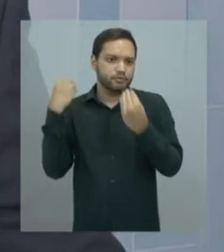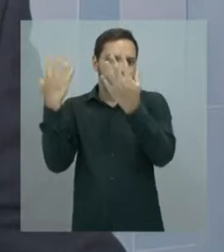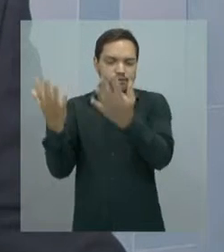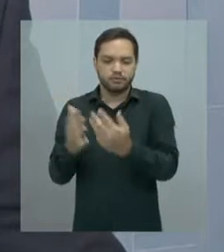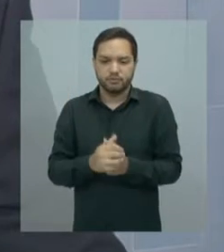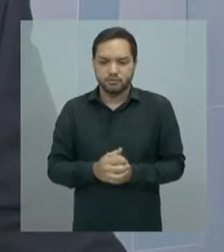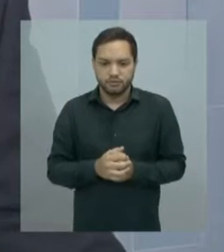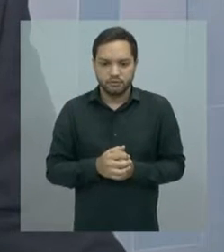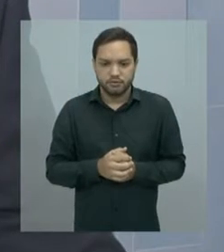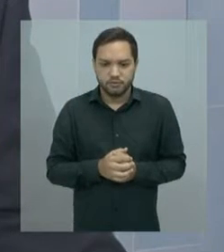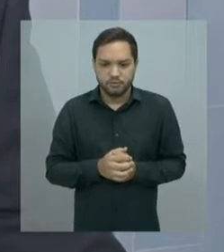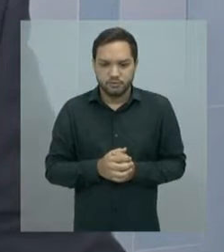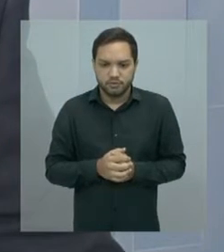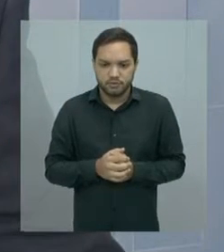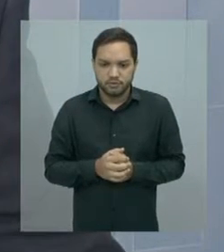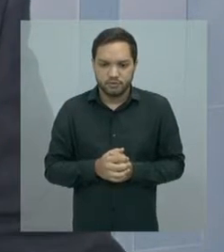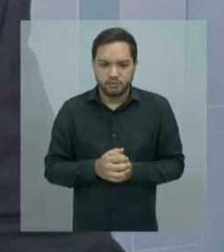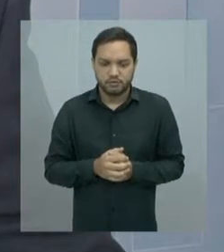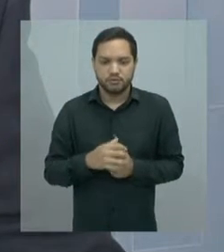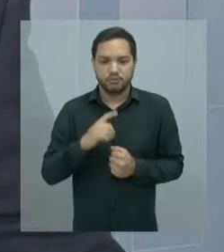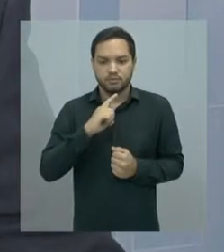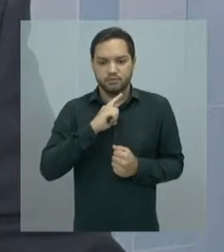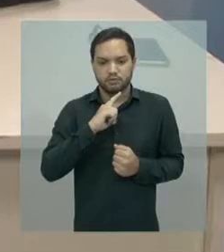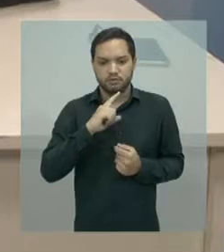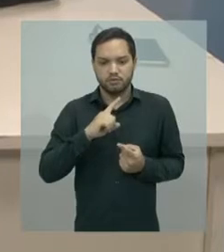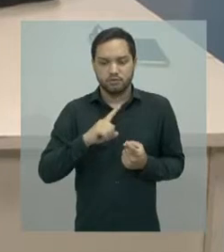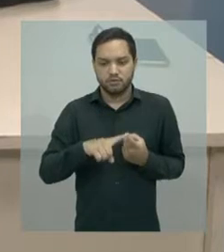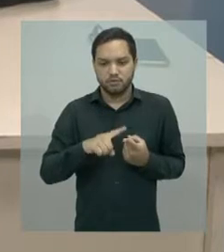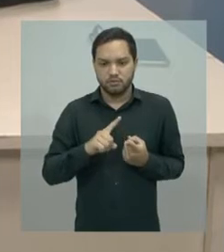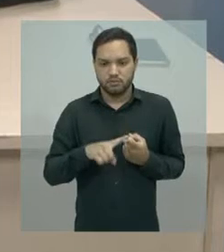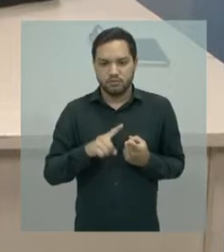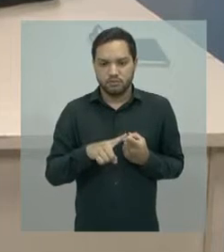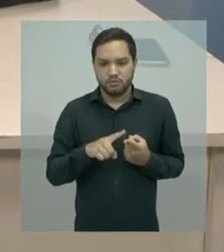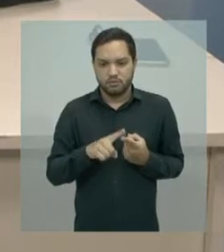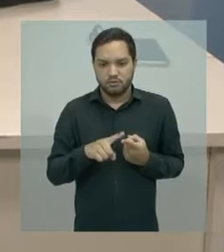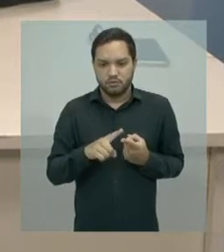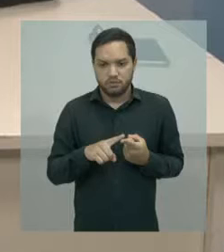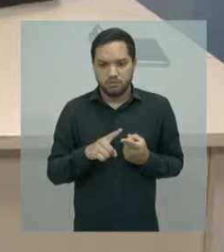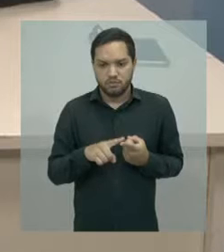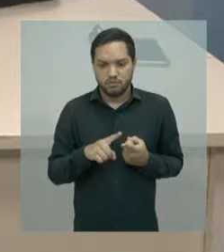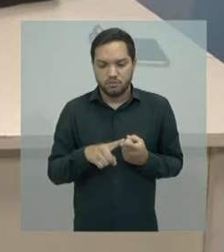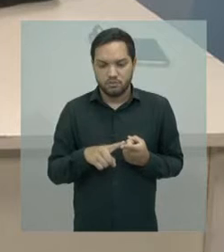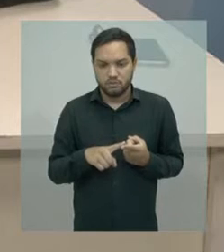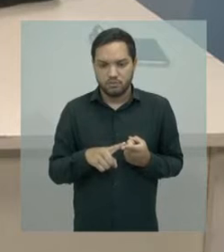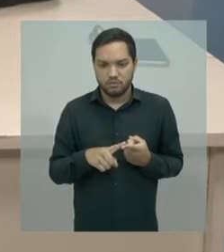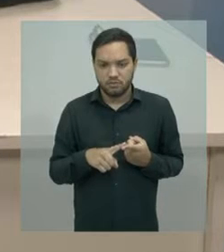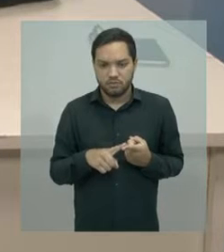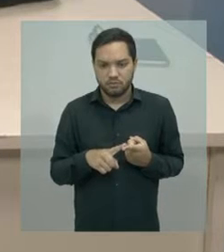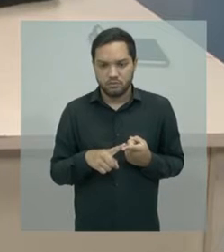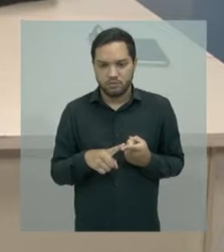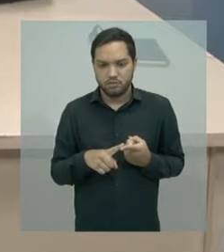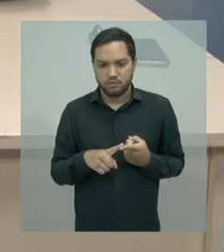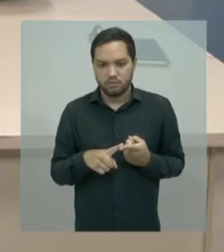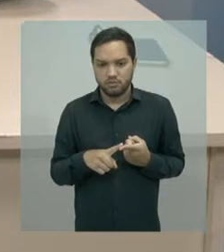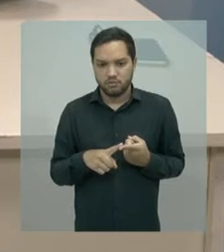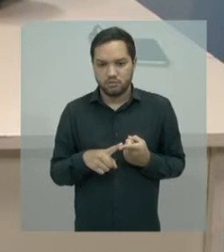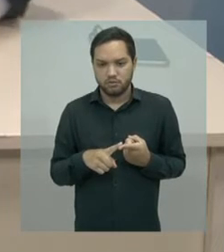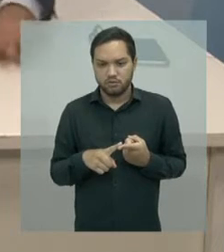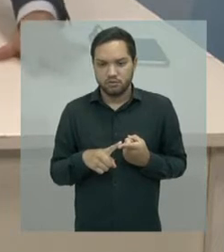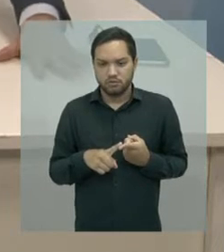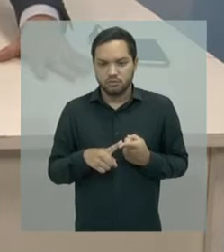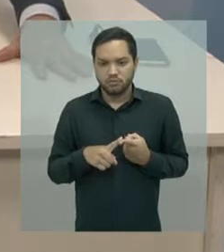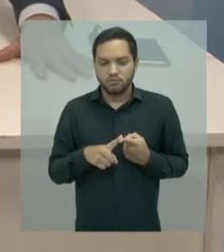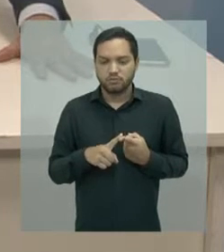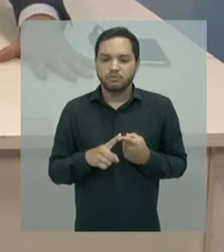séria, né? Você entregar até mesmo os Correios. Eu estava fazendo... Que o ano passado não deu lucro os Correios. Deu lucro já o ano passado. Ele vem sendo sucateado.